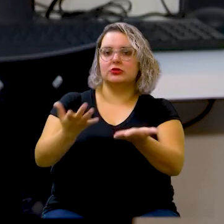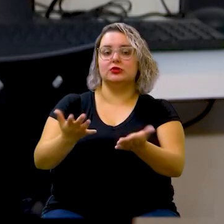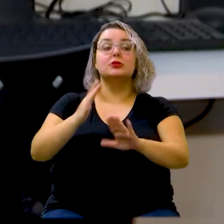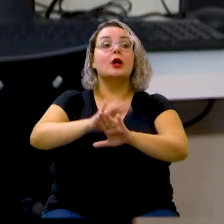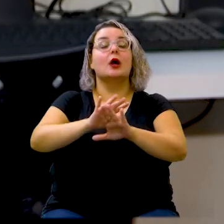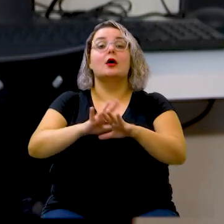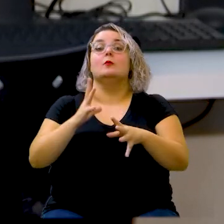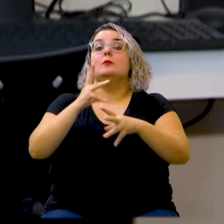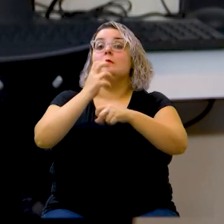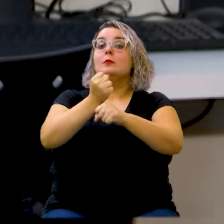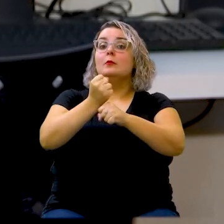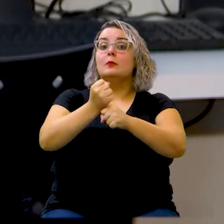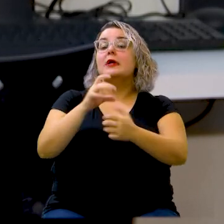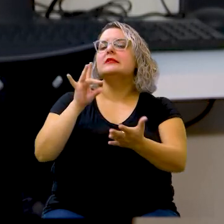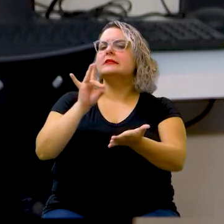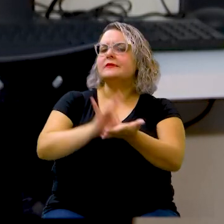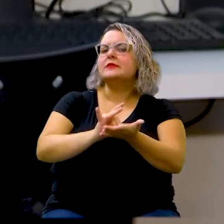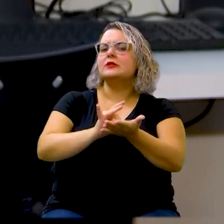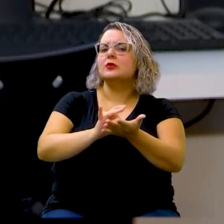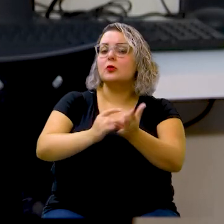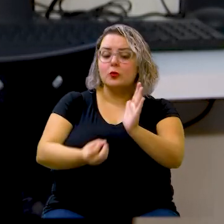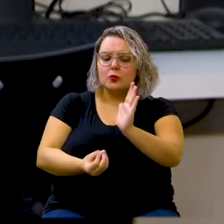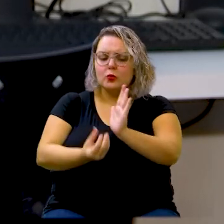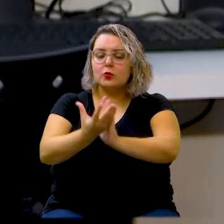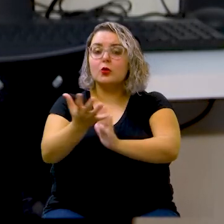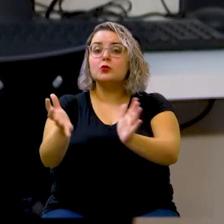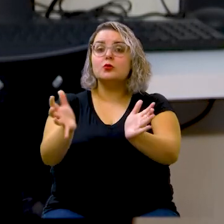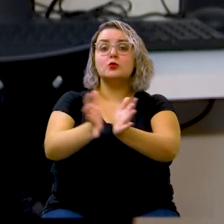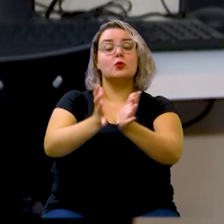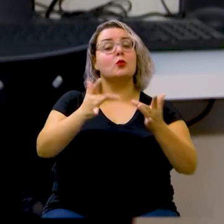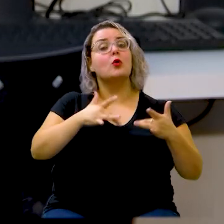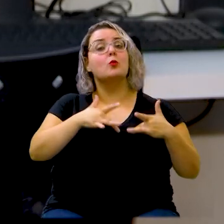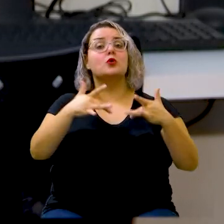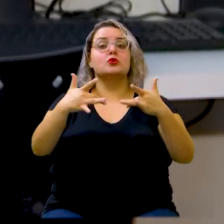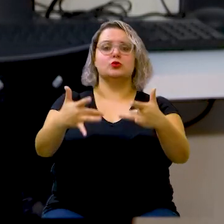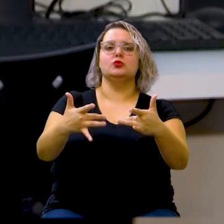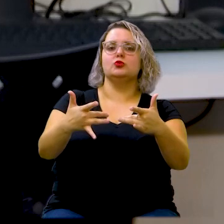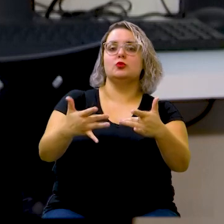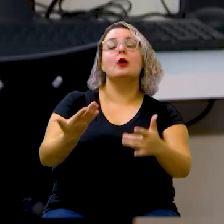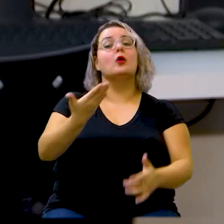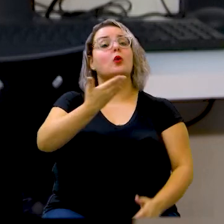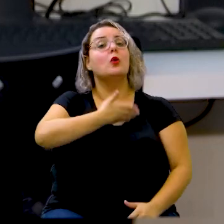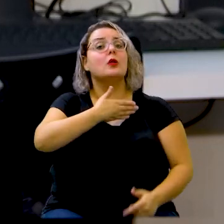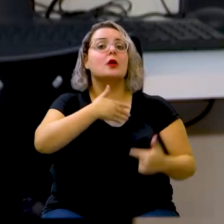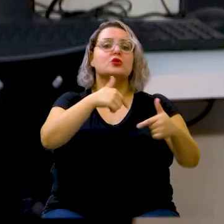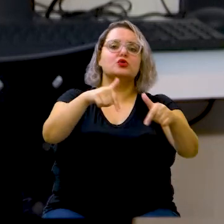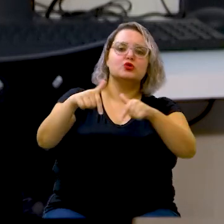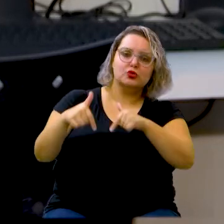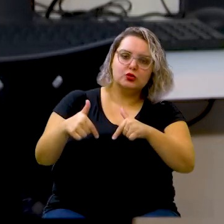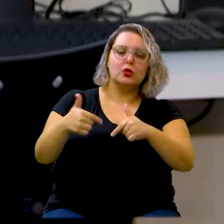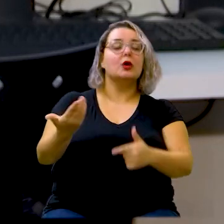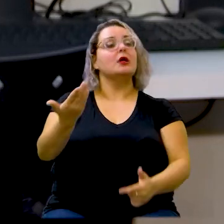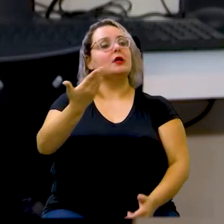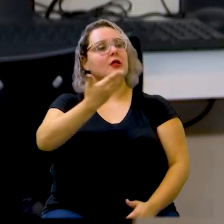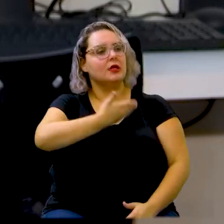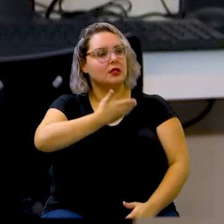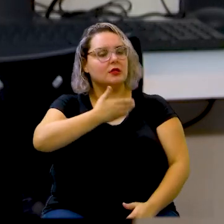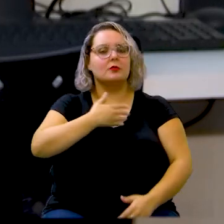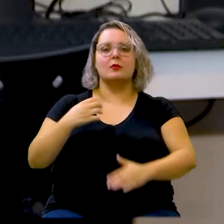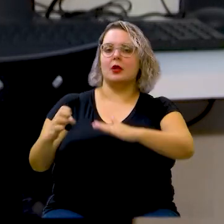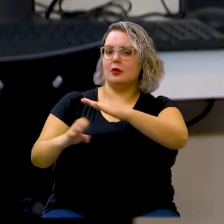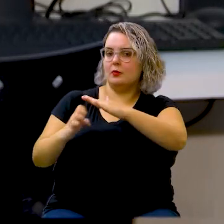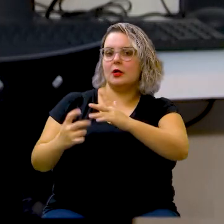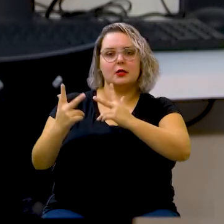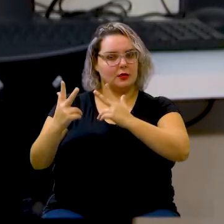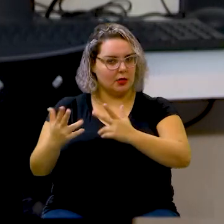Forte. Mas a Ação Forte, ela nasceu com um grupo de voluntários, né? Eram colegas de trabalho que trabalhavam numa mesma empresa que fica